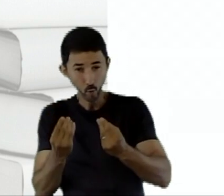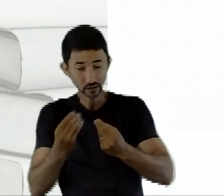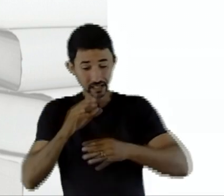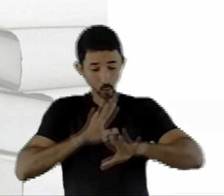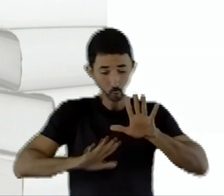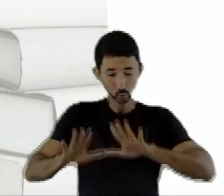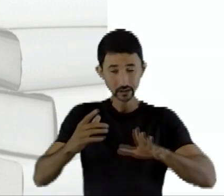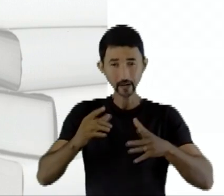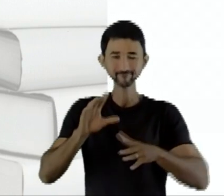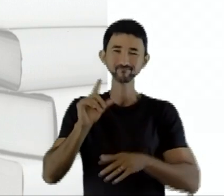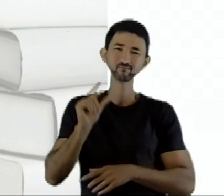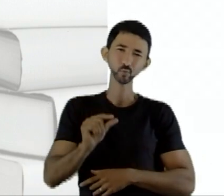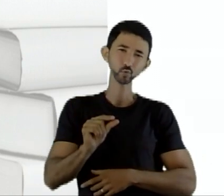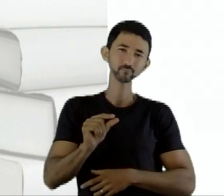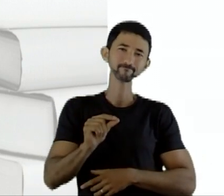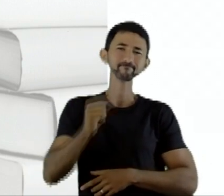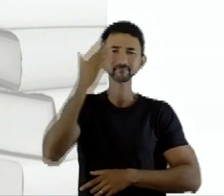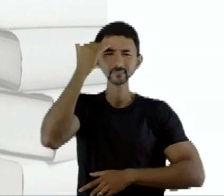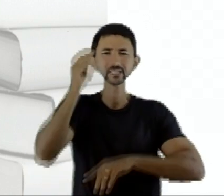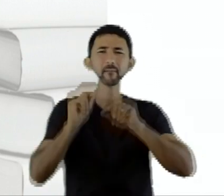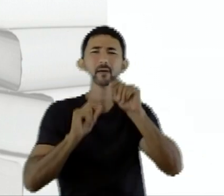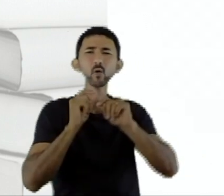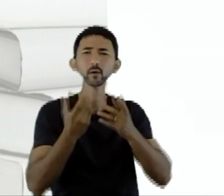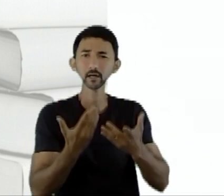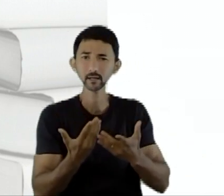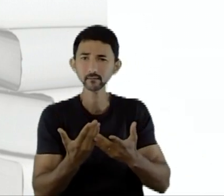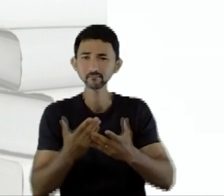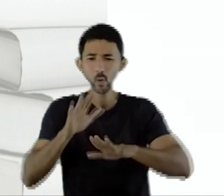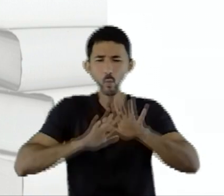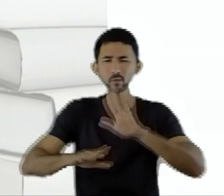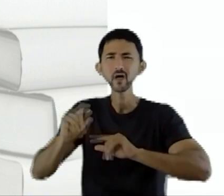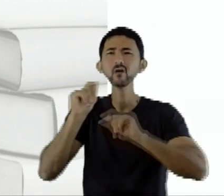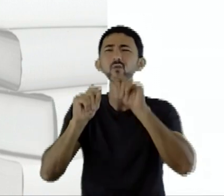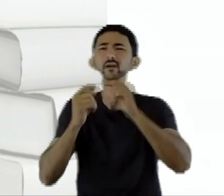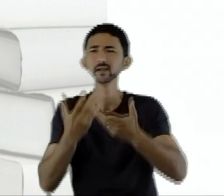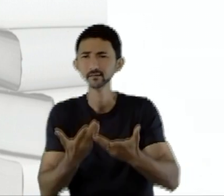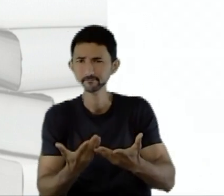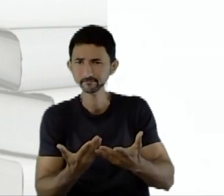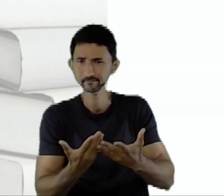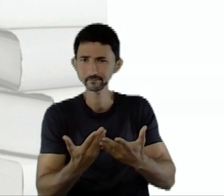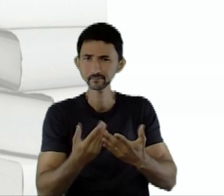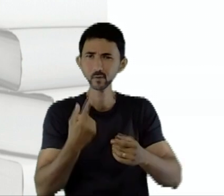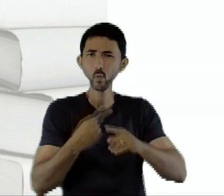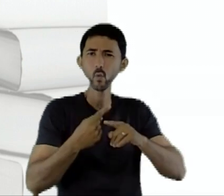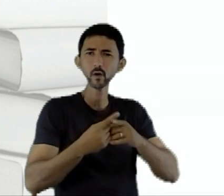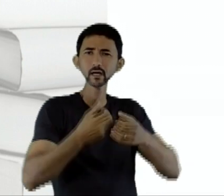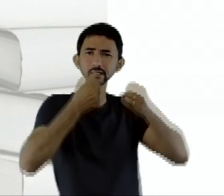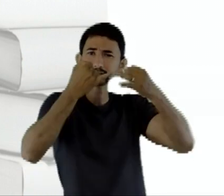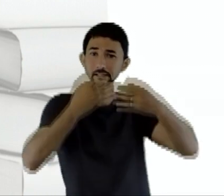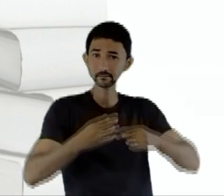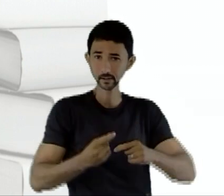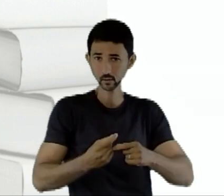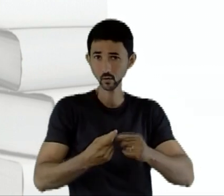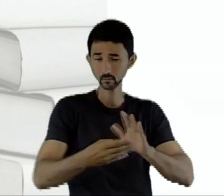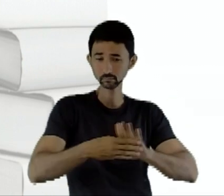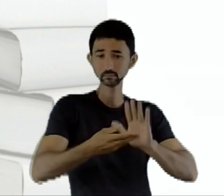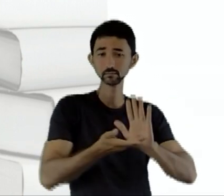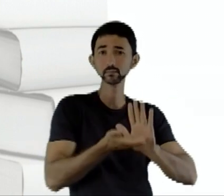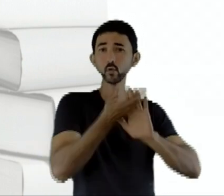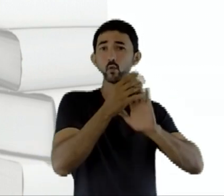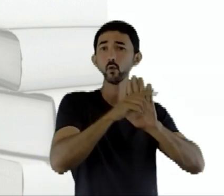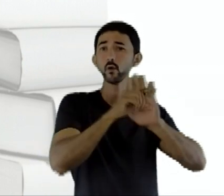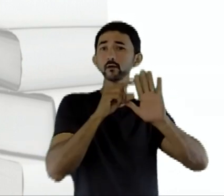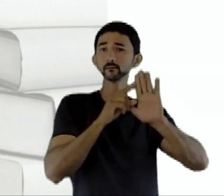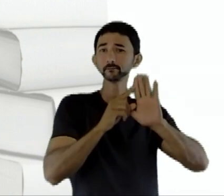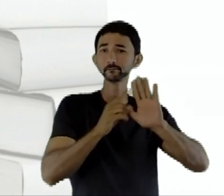cuidar pouco. Saber muito do quê? Cuidar pouco do quê? Do que ele acabou de falar aqui no início do